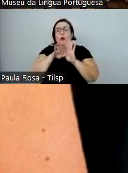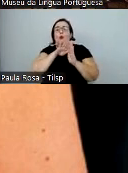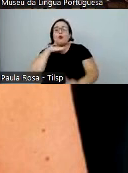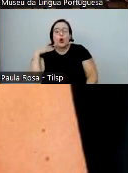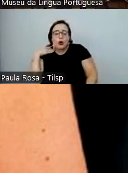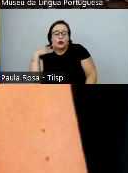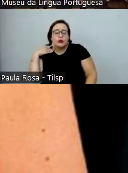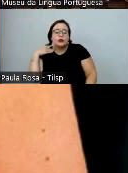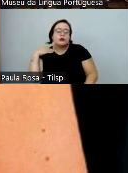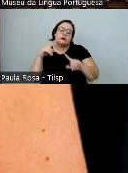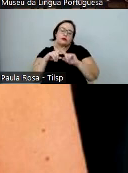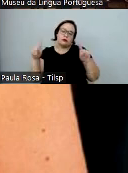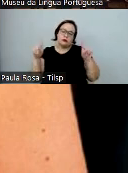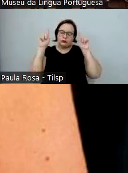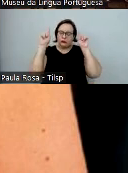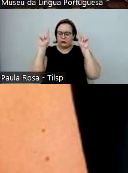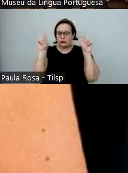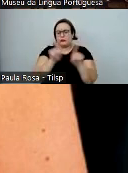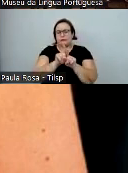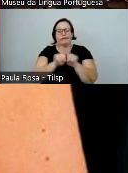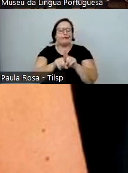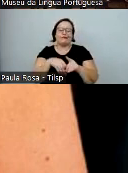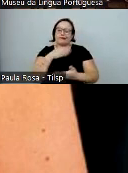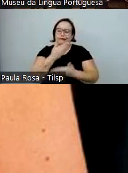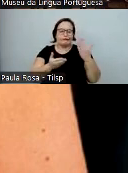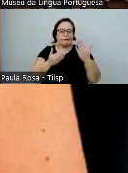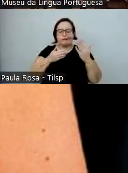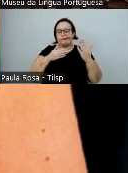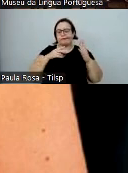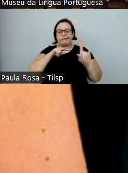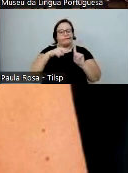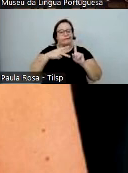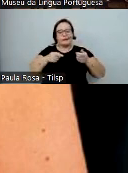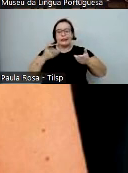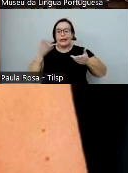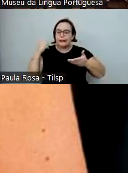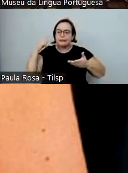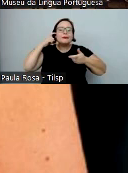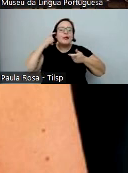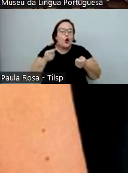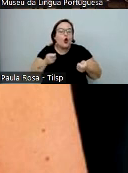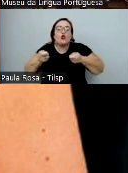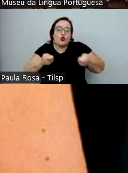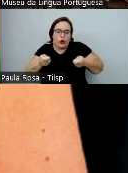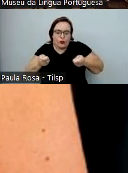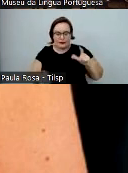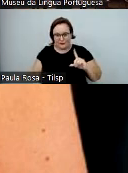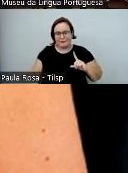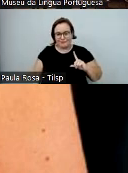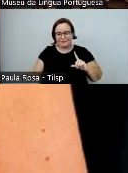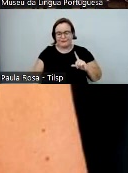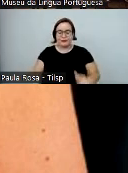perda né de uma de uma perspectiva de controle que a gente tinha antes da pandemia então foi